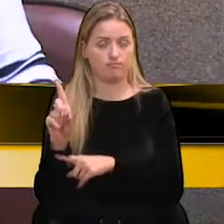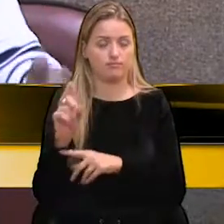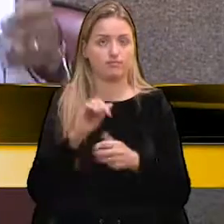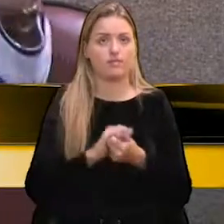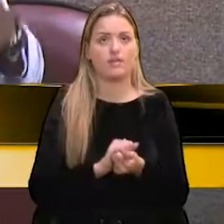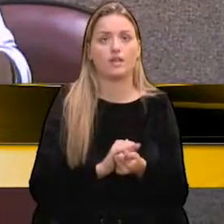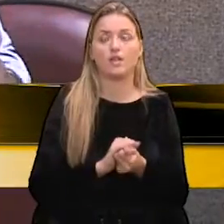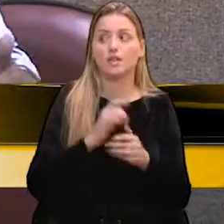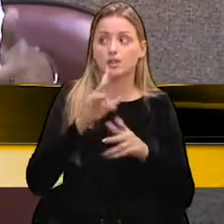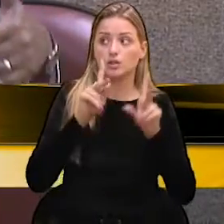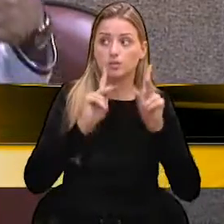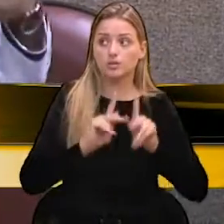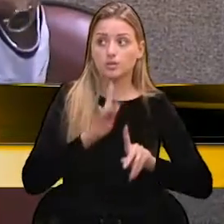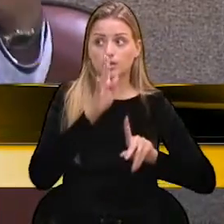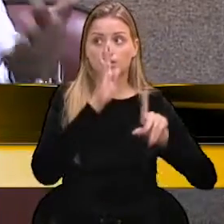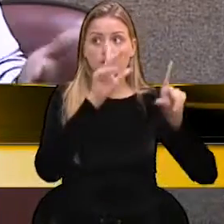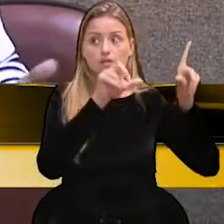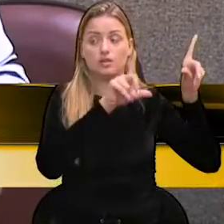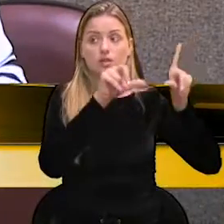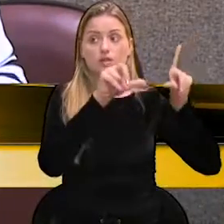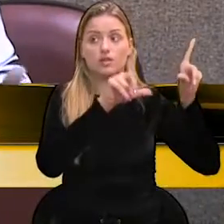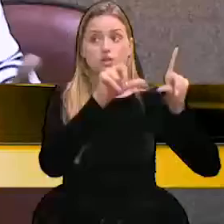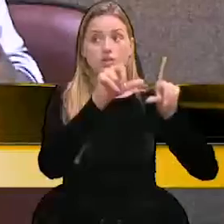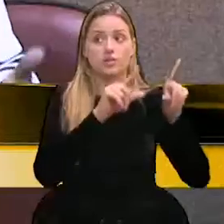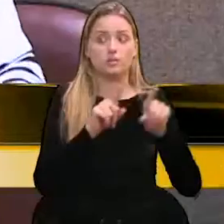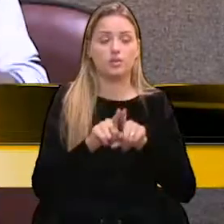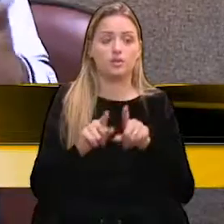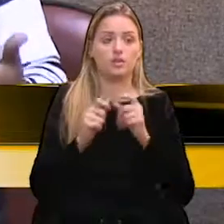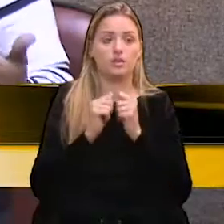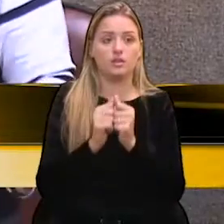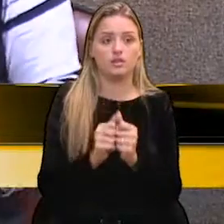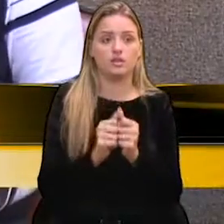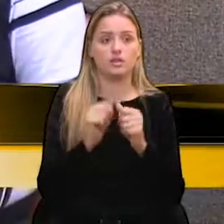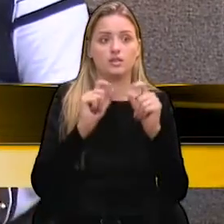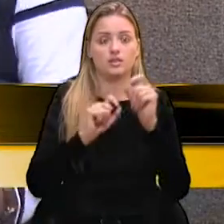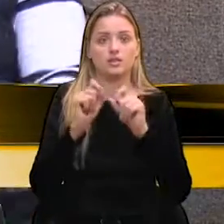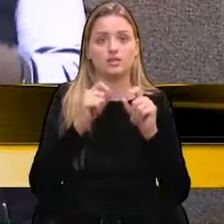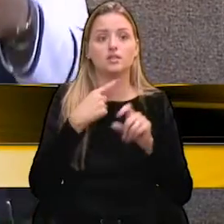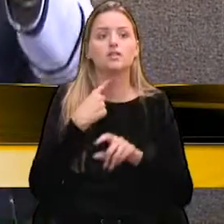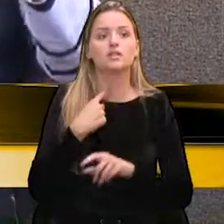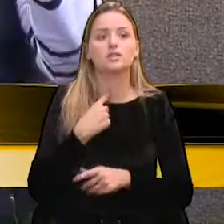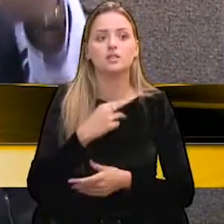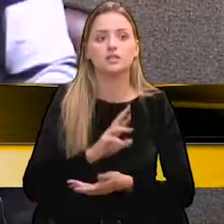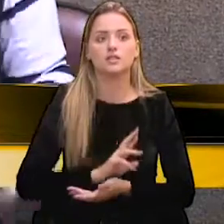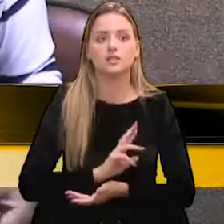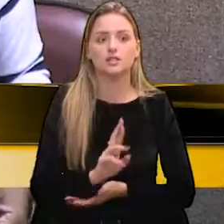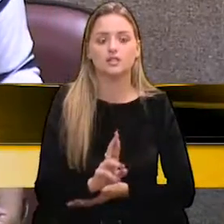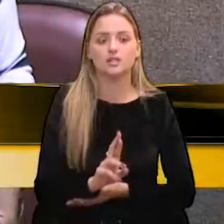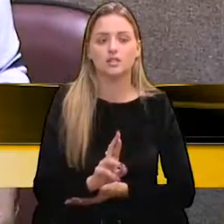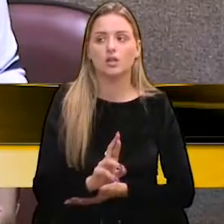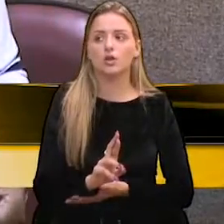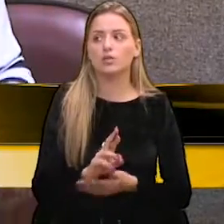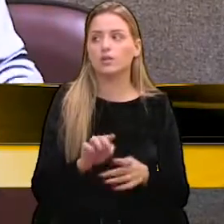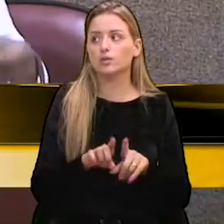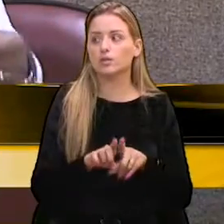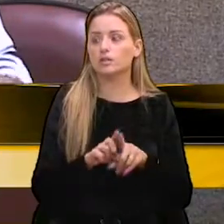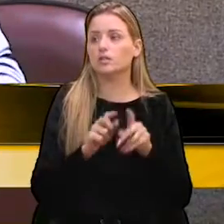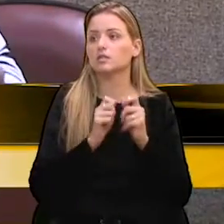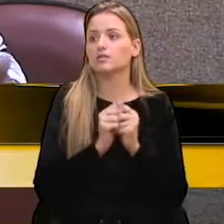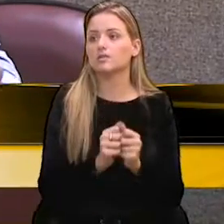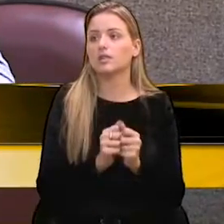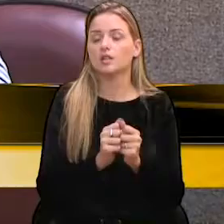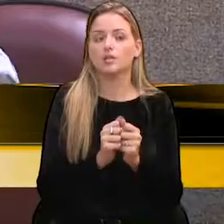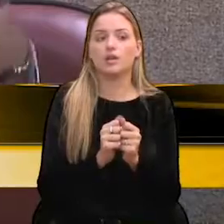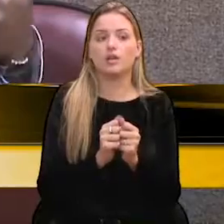Então, até para quem está nos assistindo, alguma instituição ou tantos outros que gostariam da presença dos vereadores, penso que se faz importante que